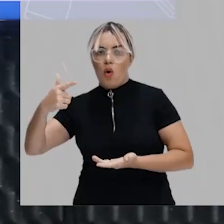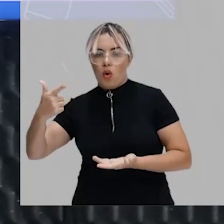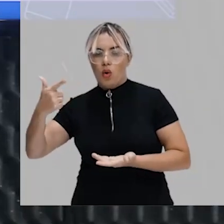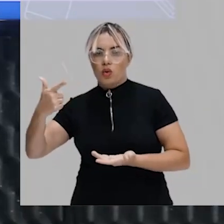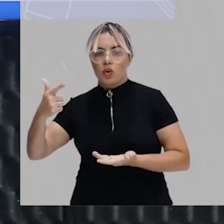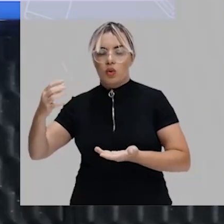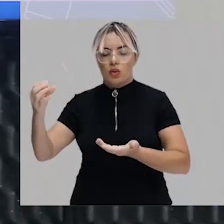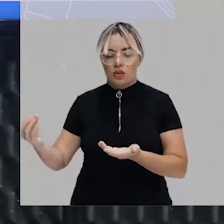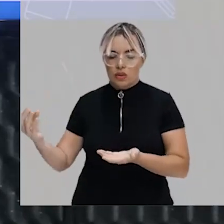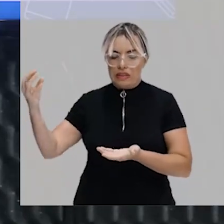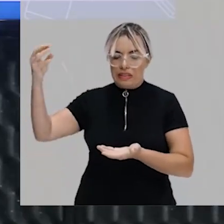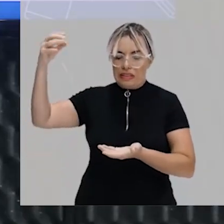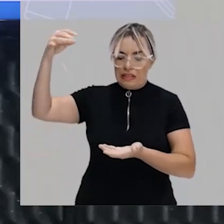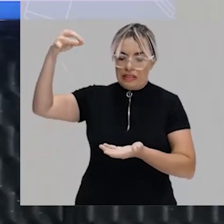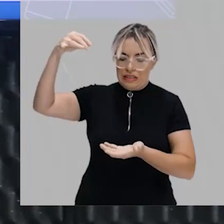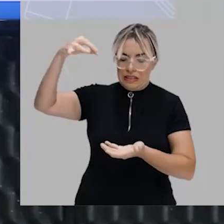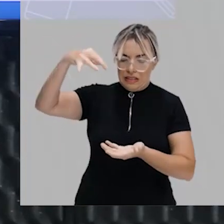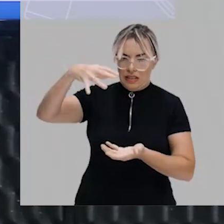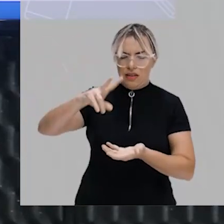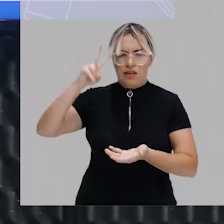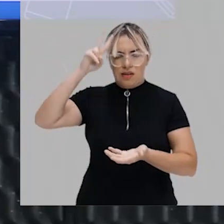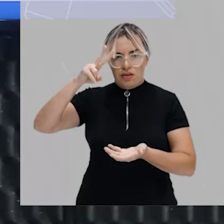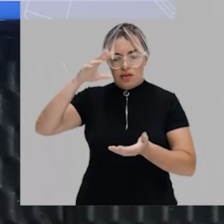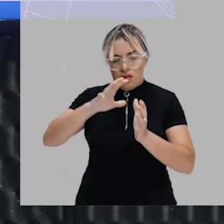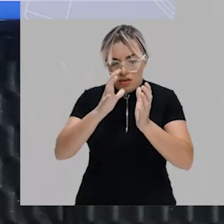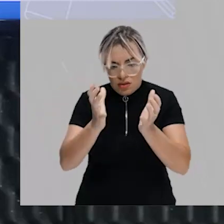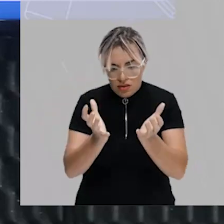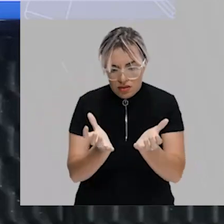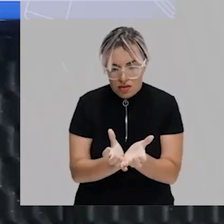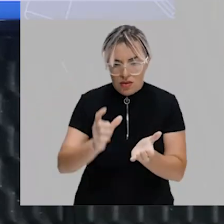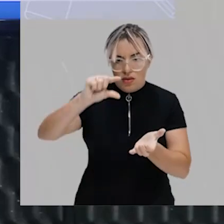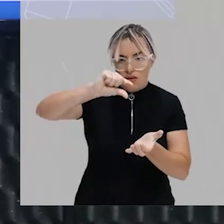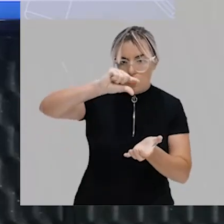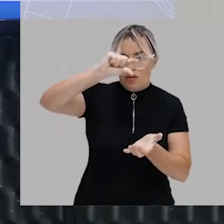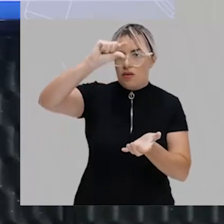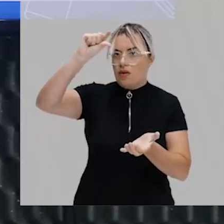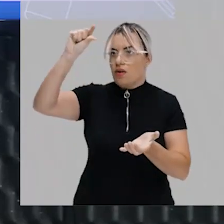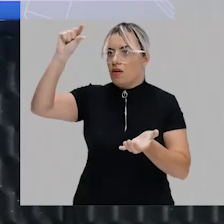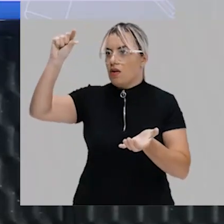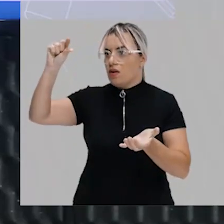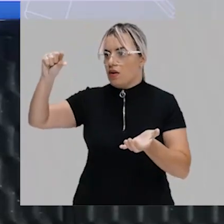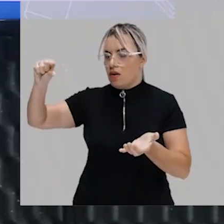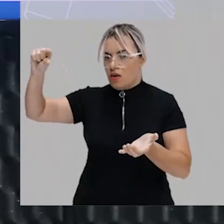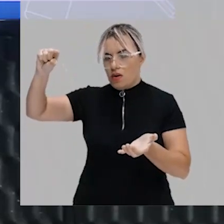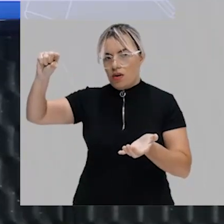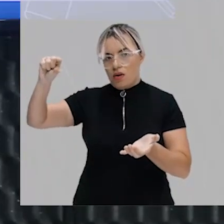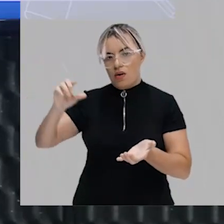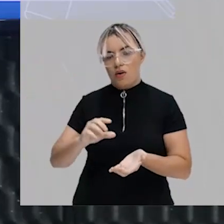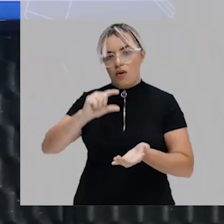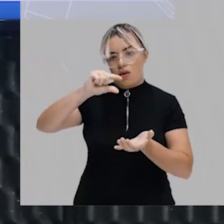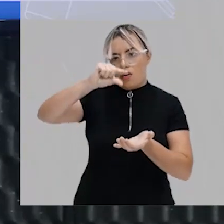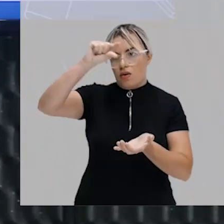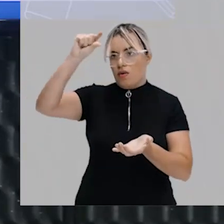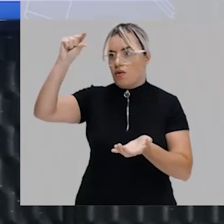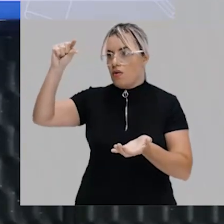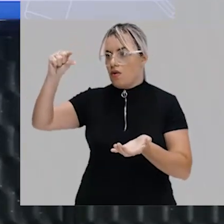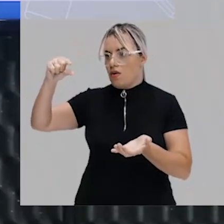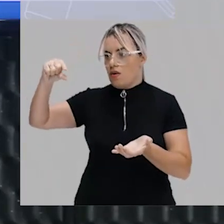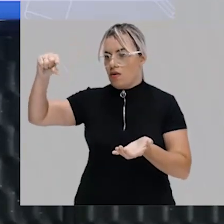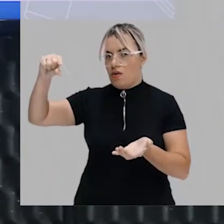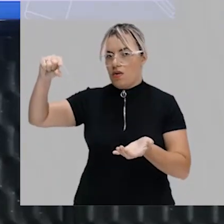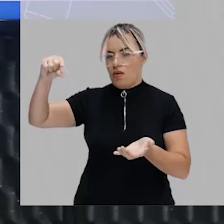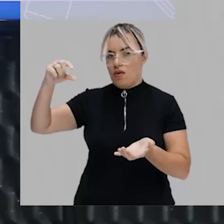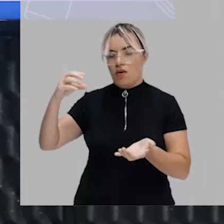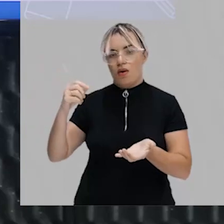lembra que ele fez um tubo, né? Ele colocou dentro do tubo caldo nutritivo, a boquinha do tubo